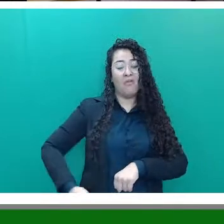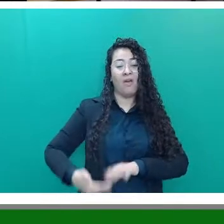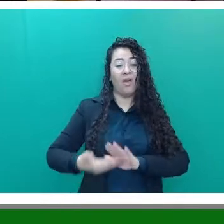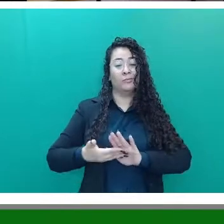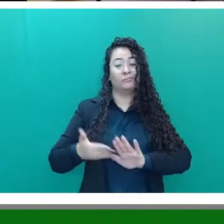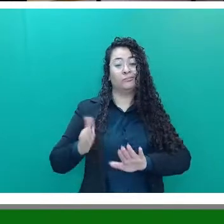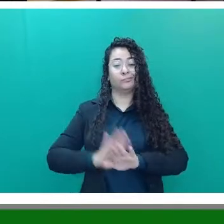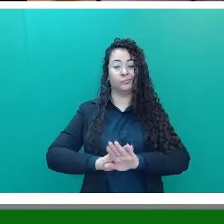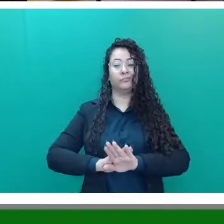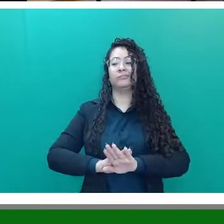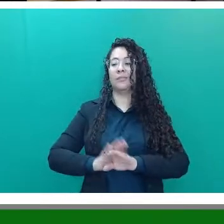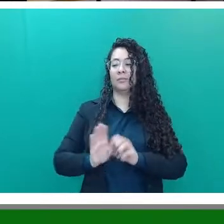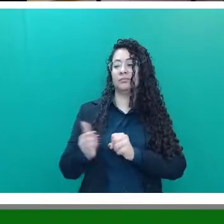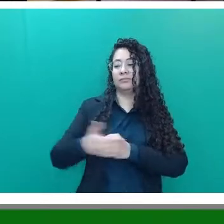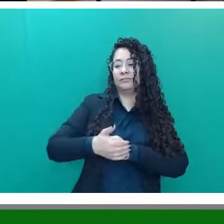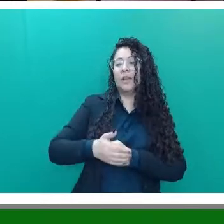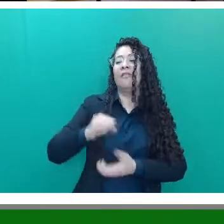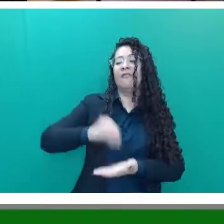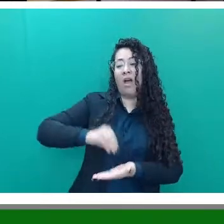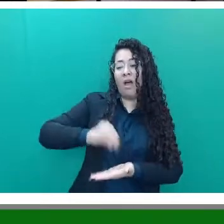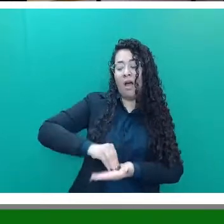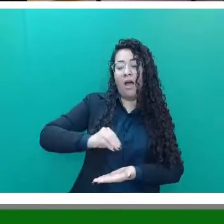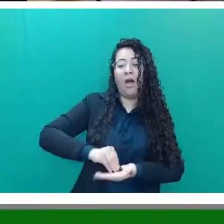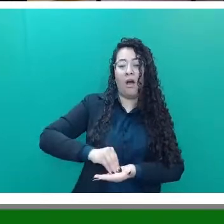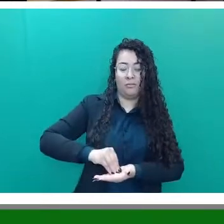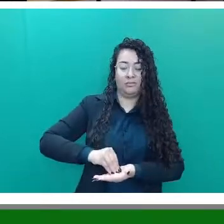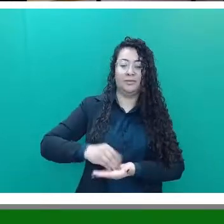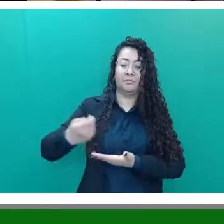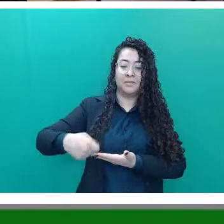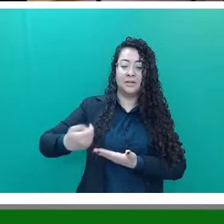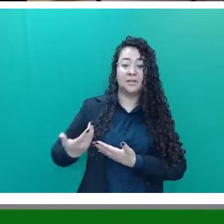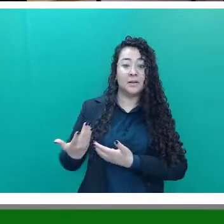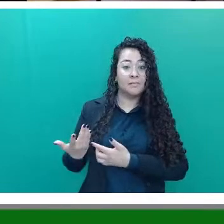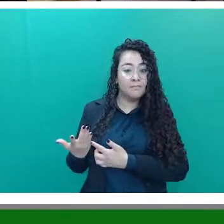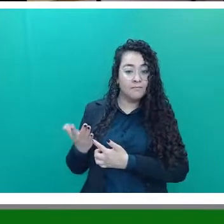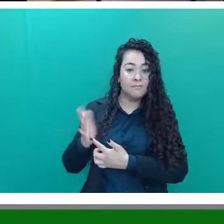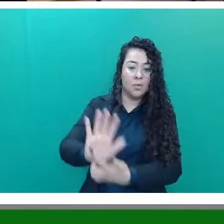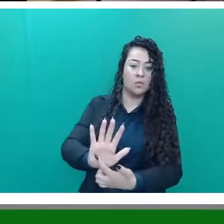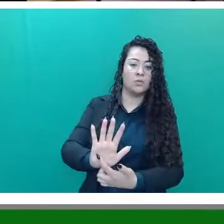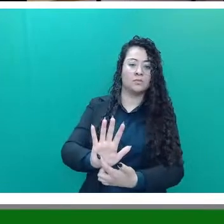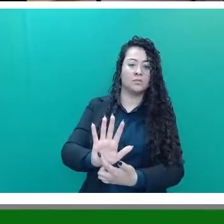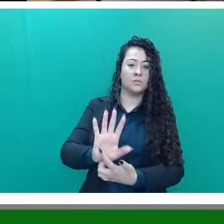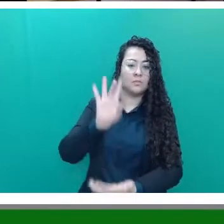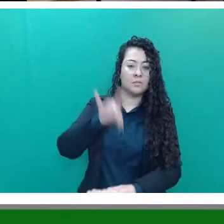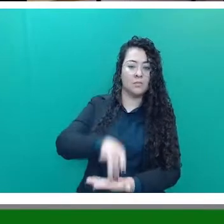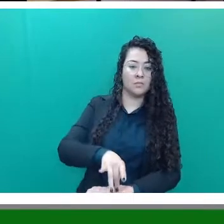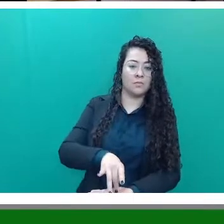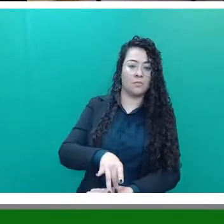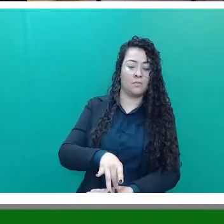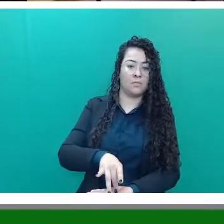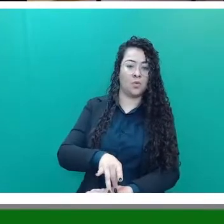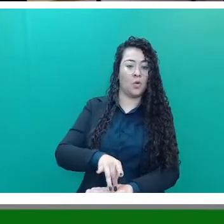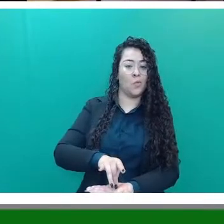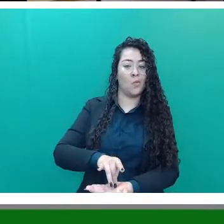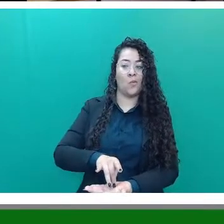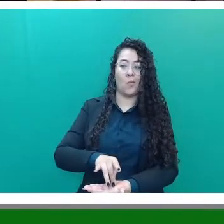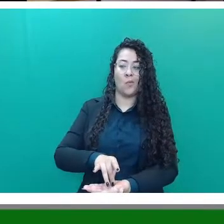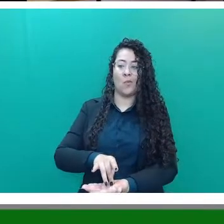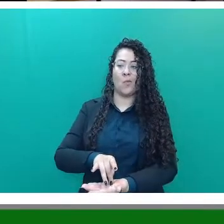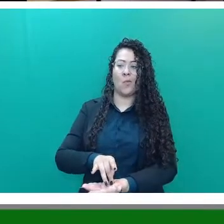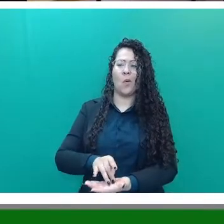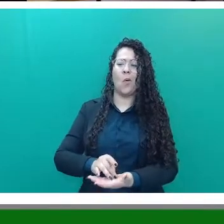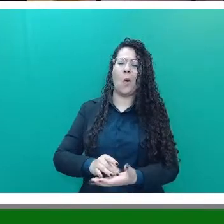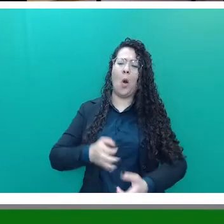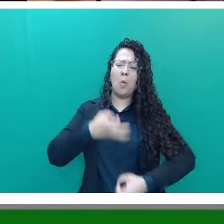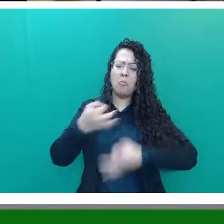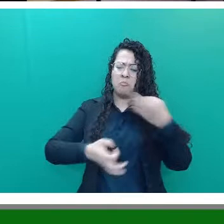isso tem que ser assim, tem que ser posto de forma contundente. Não é que os intérpretes fazem porque